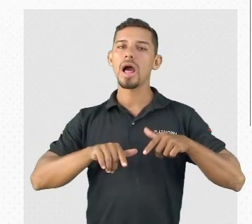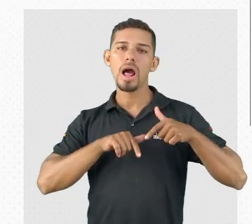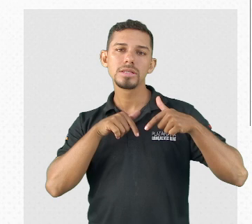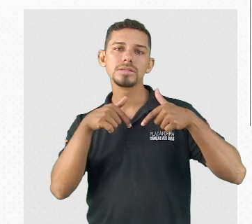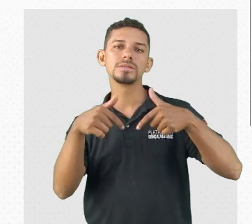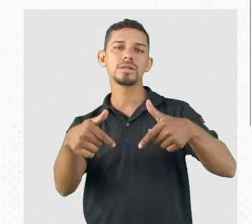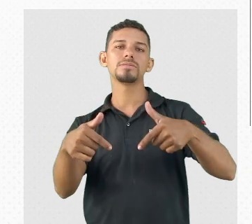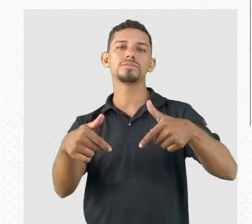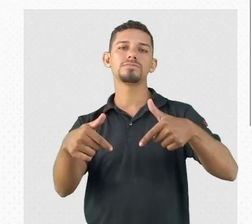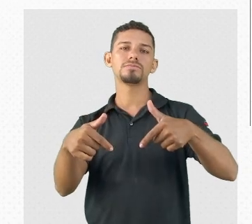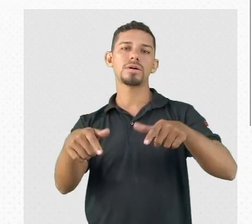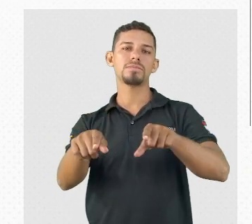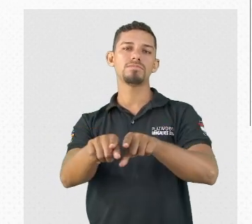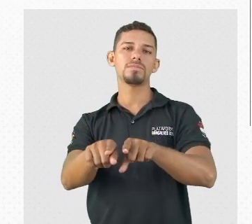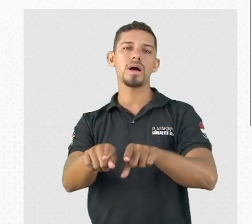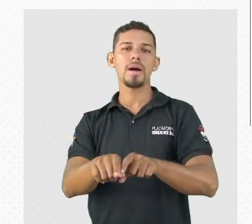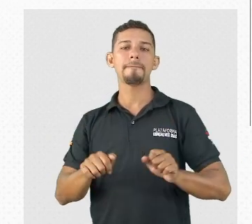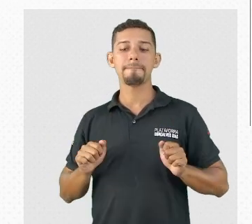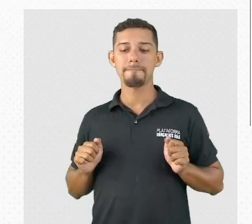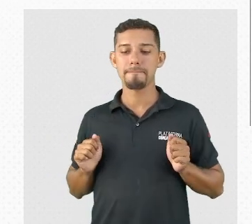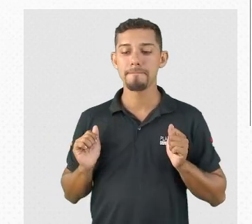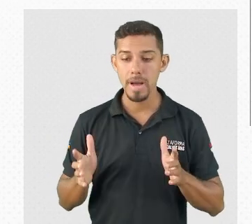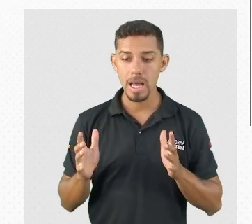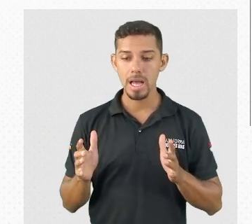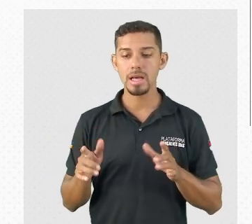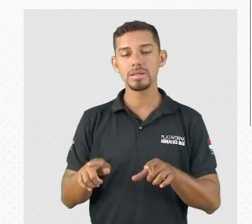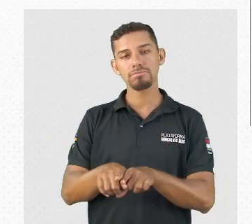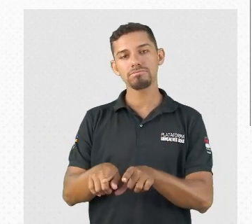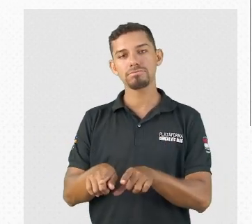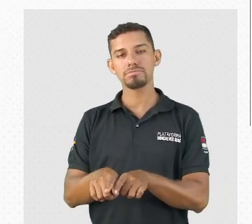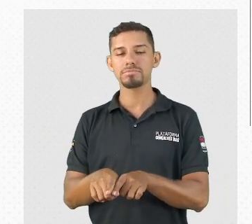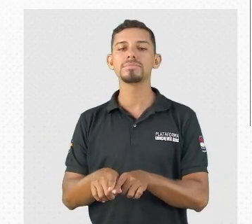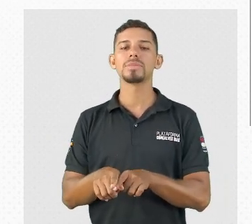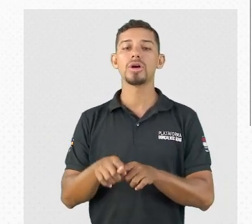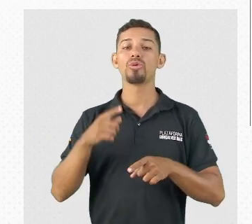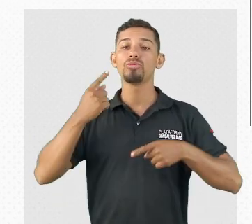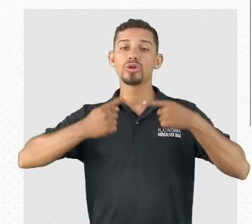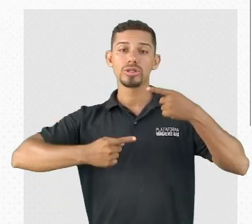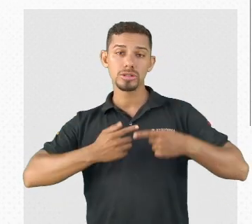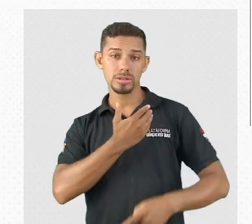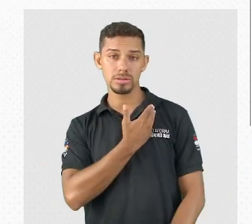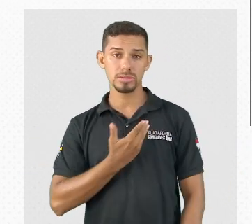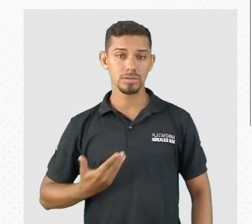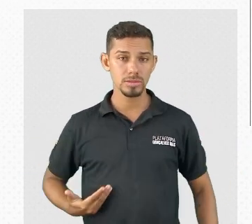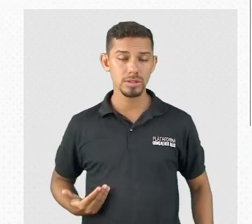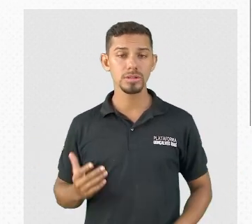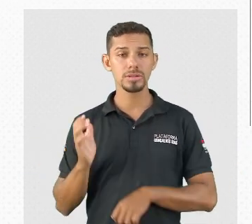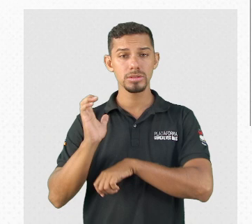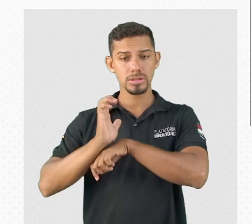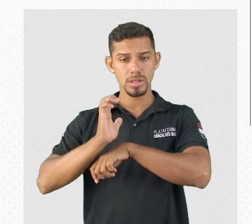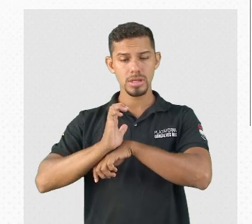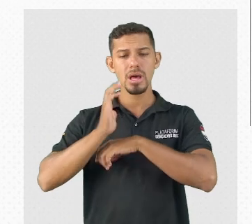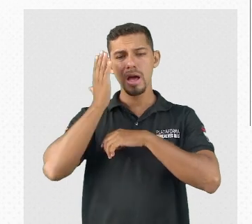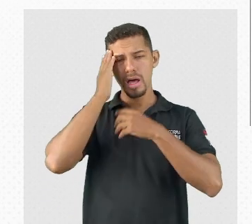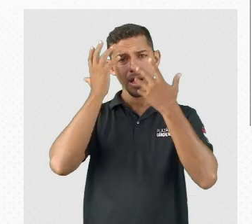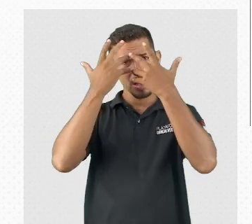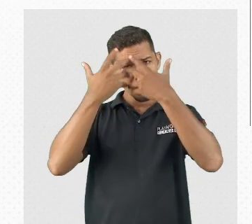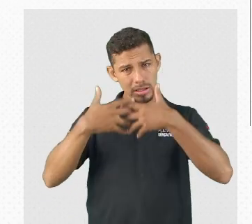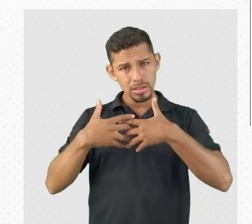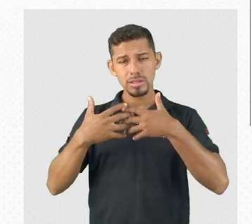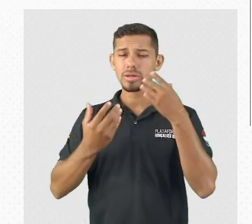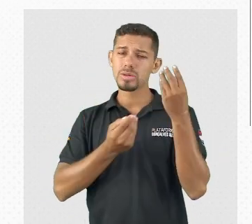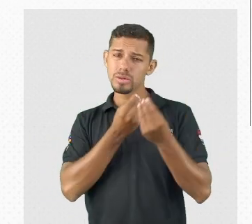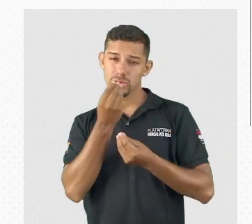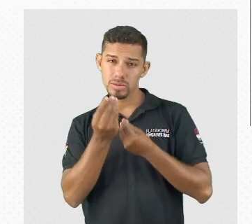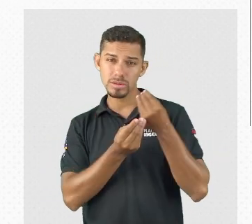né, e de políticas públicas aí do Estado. Então, compreender, né, como que essas